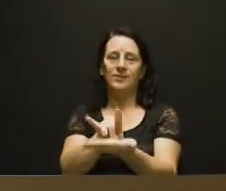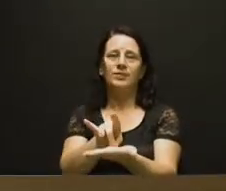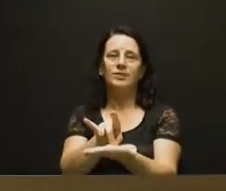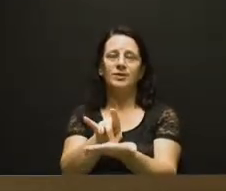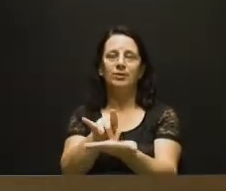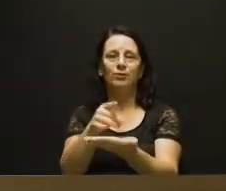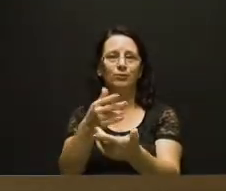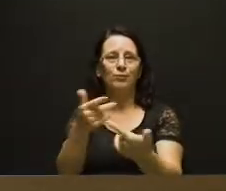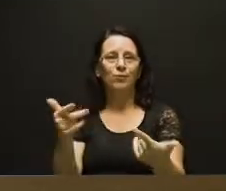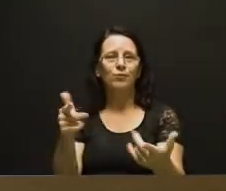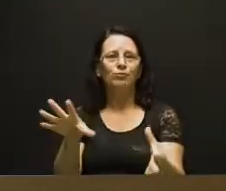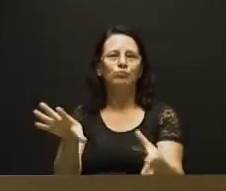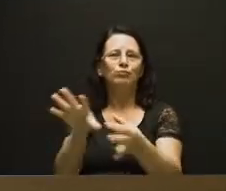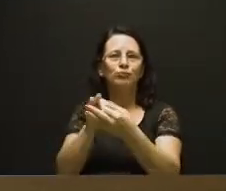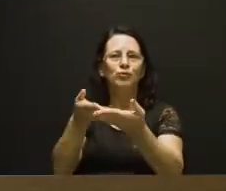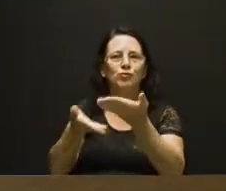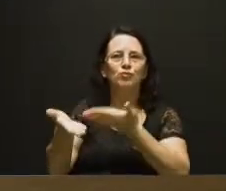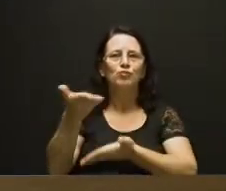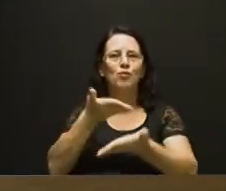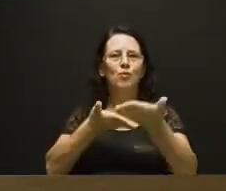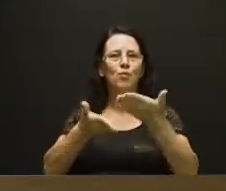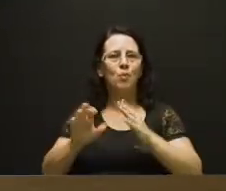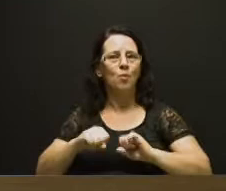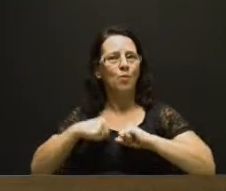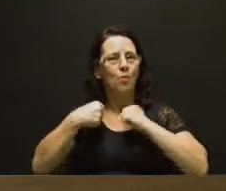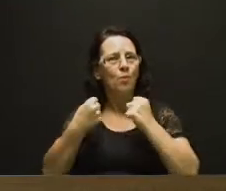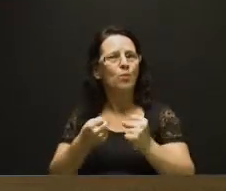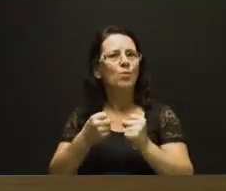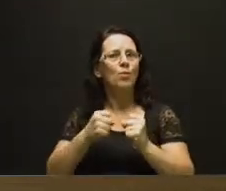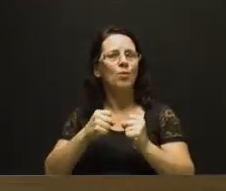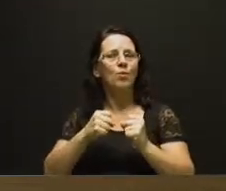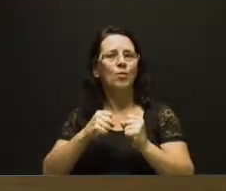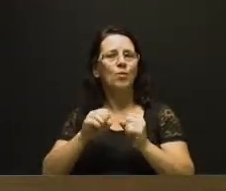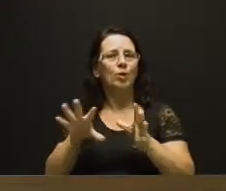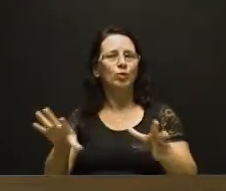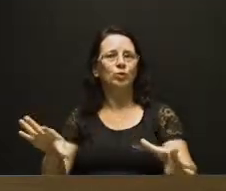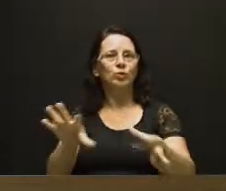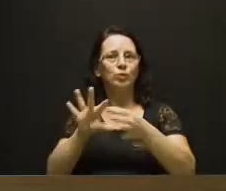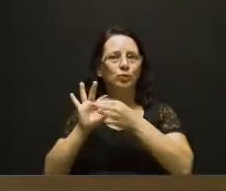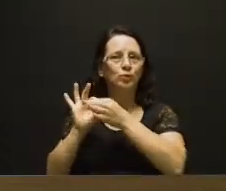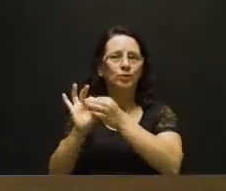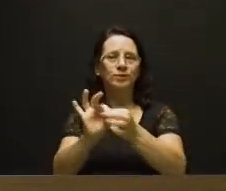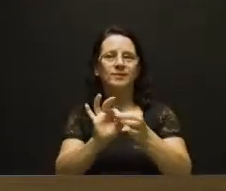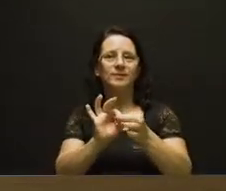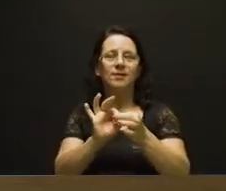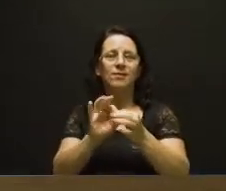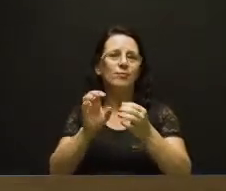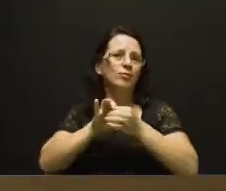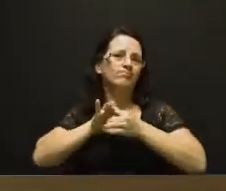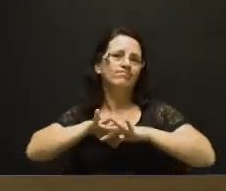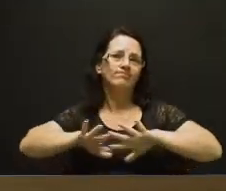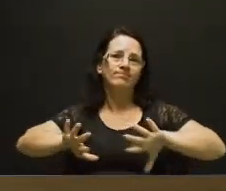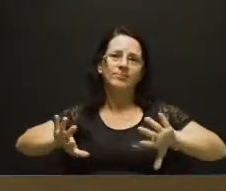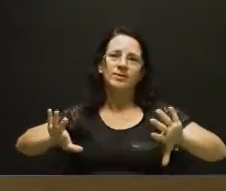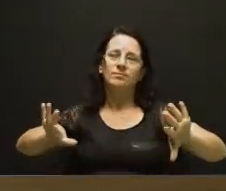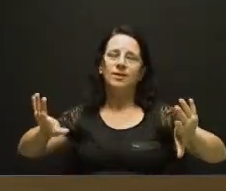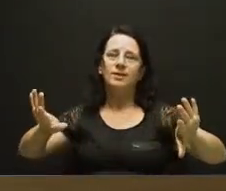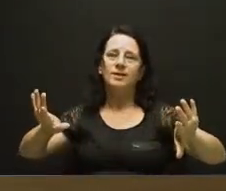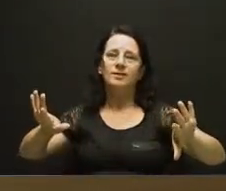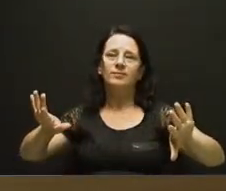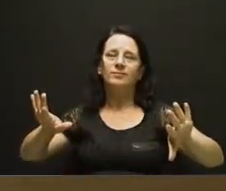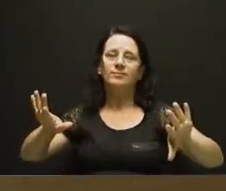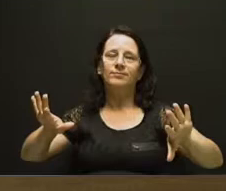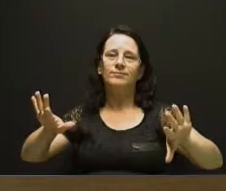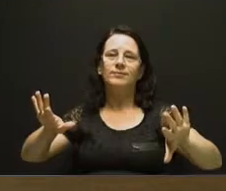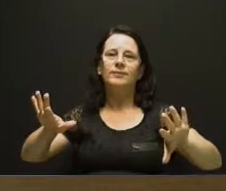coletiva uma luta coletiva porque se não dispersa e não tem efeito então tem que todos terem